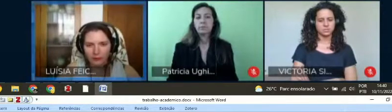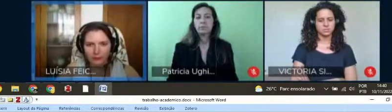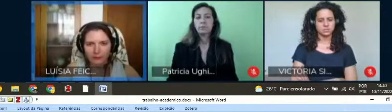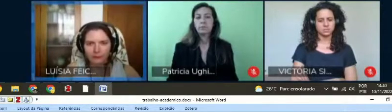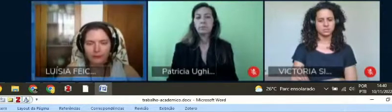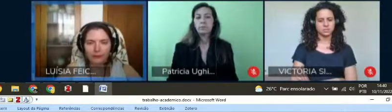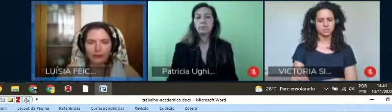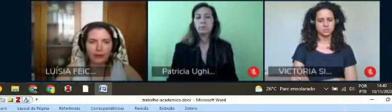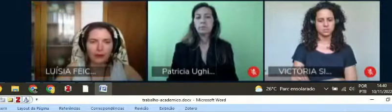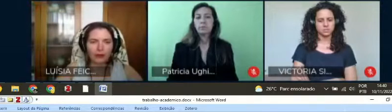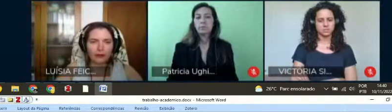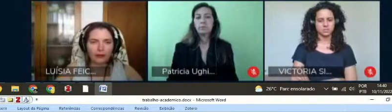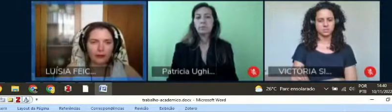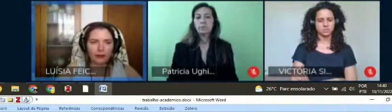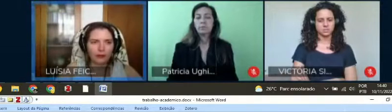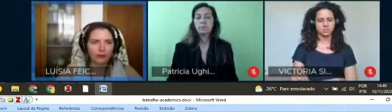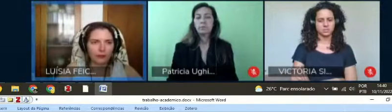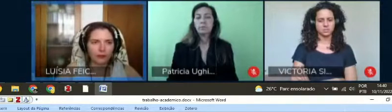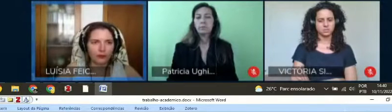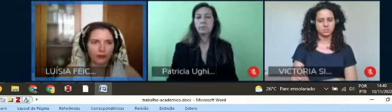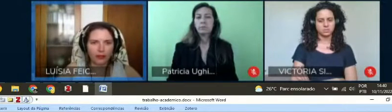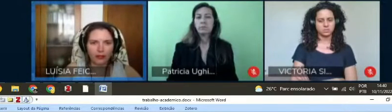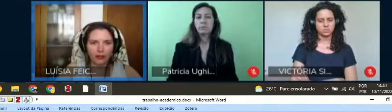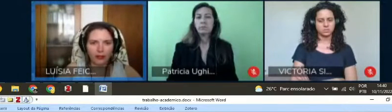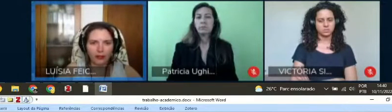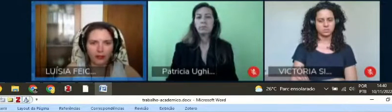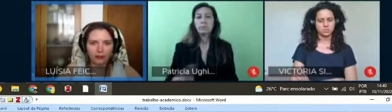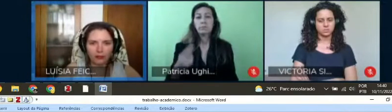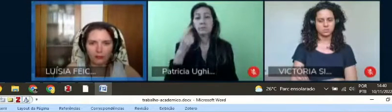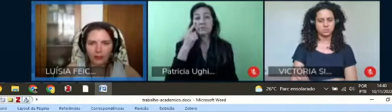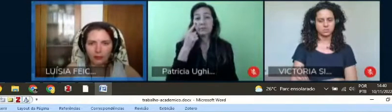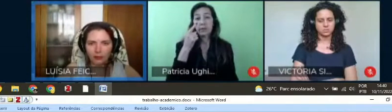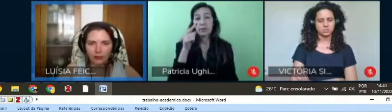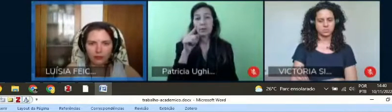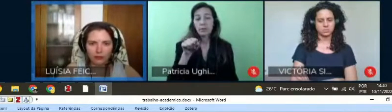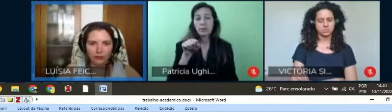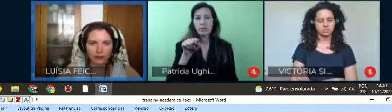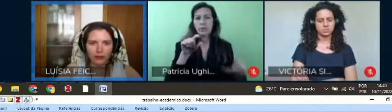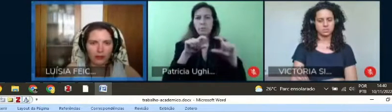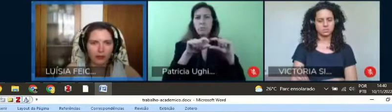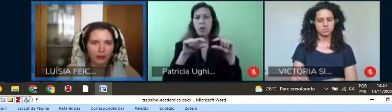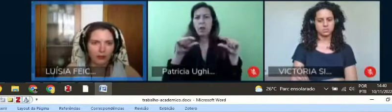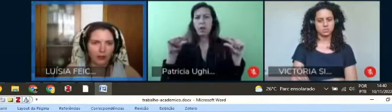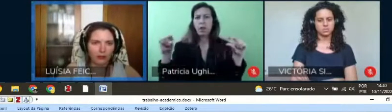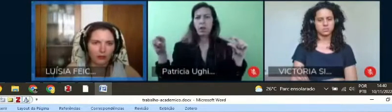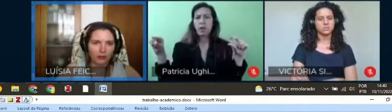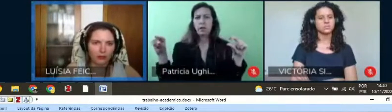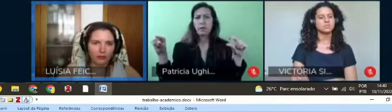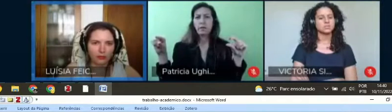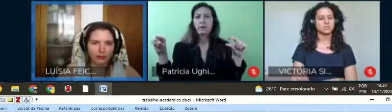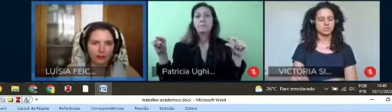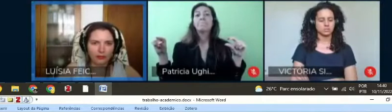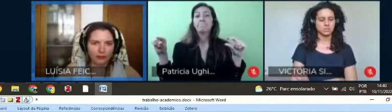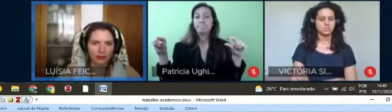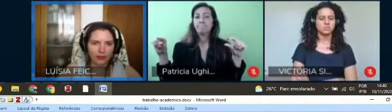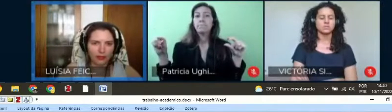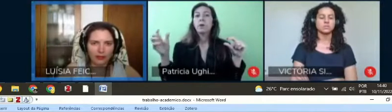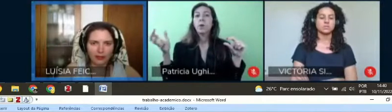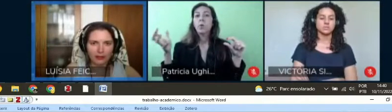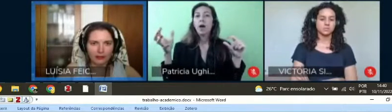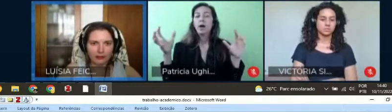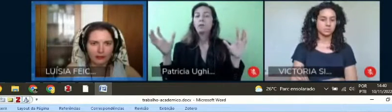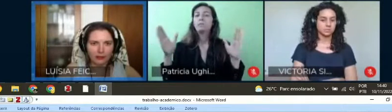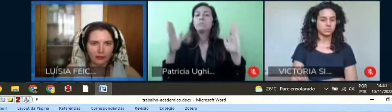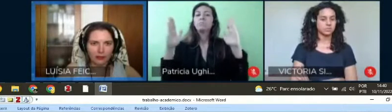disso aqui. Daí pode ver que ela é bem compridona. E eu quero que todas as siglas